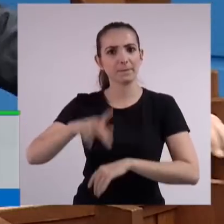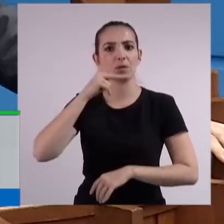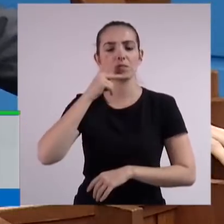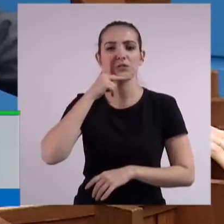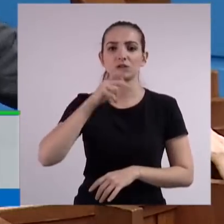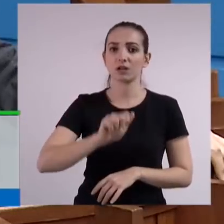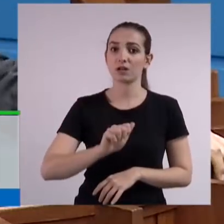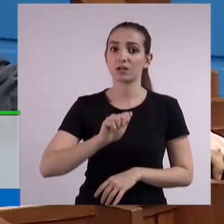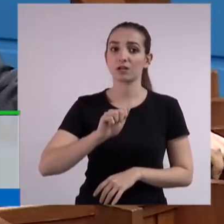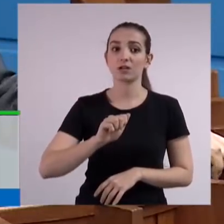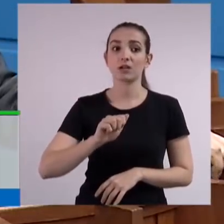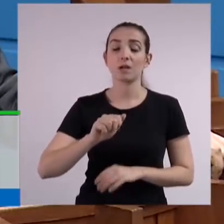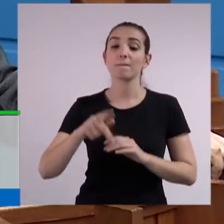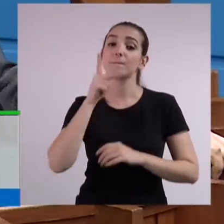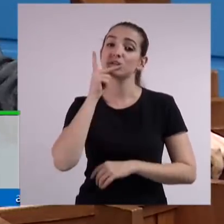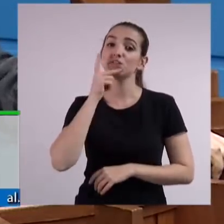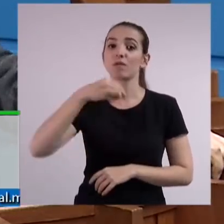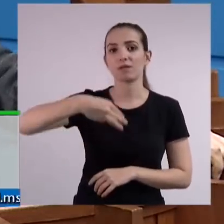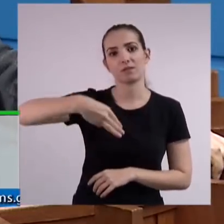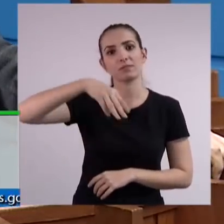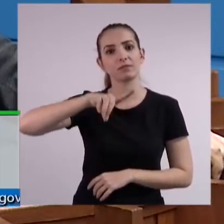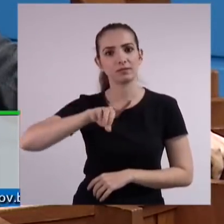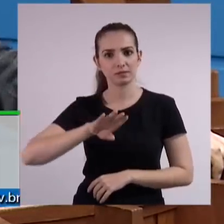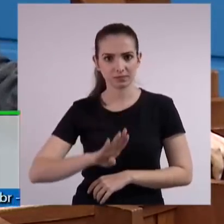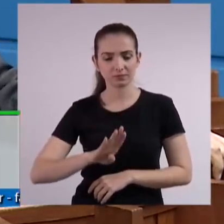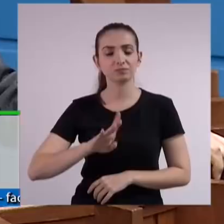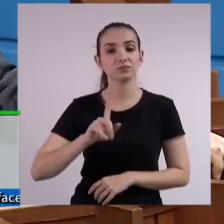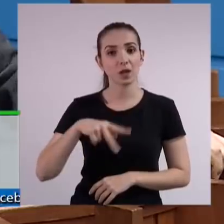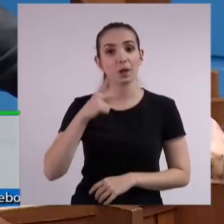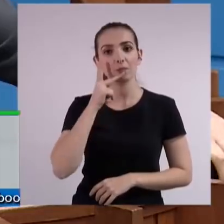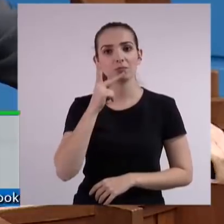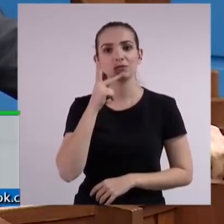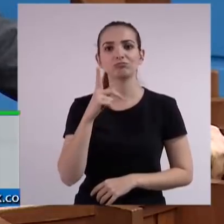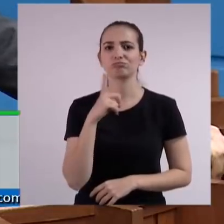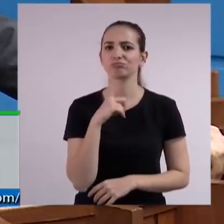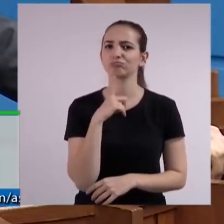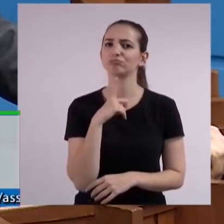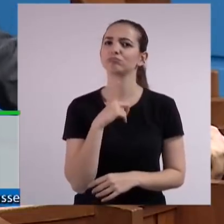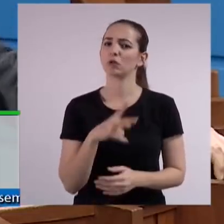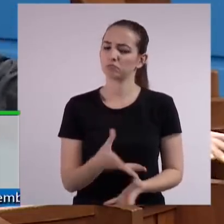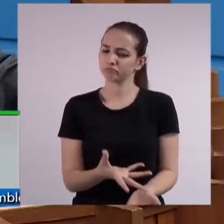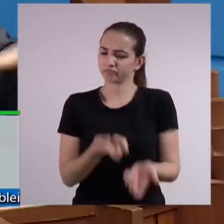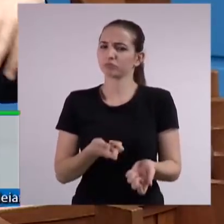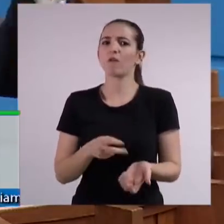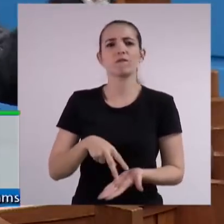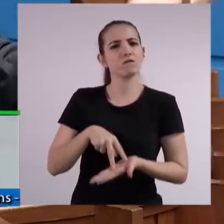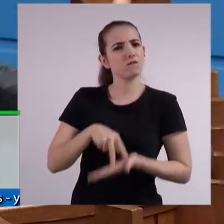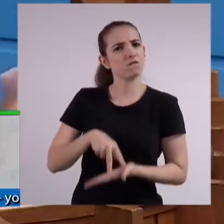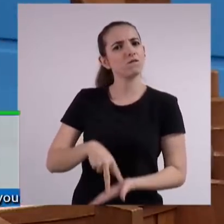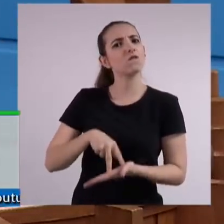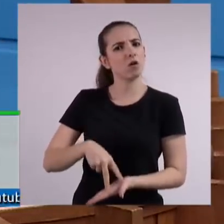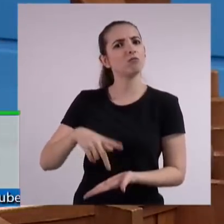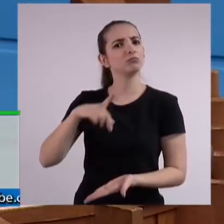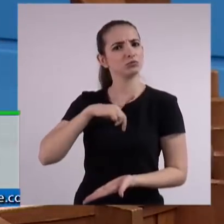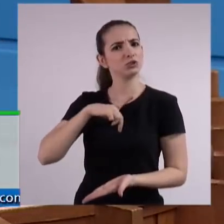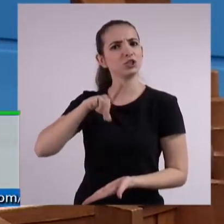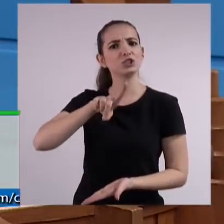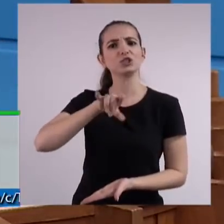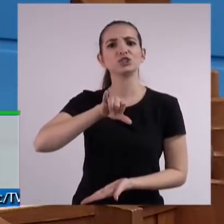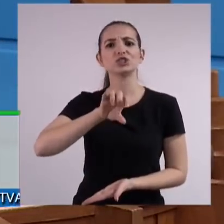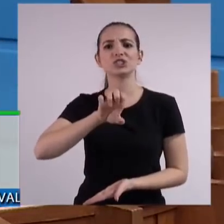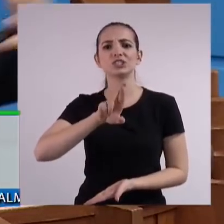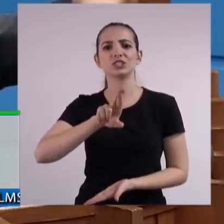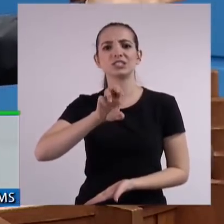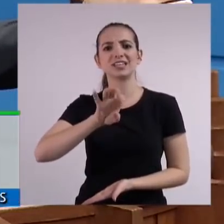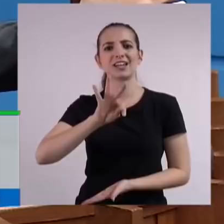PMDBistas, hoje MDBistas, um partido que tem capilaridade, diretório constituído em todos os